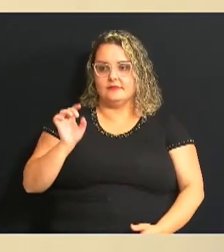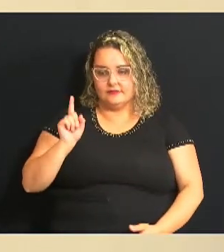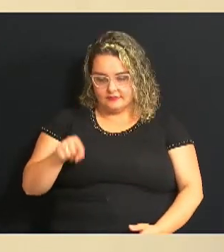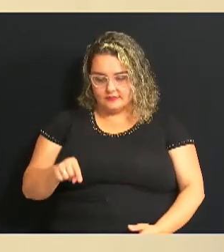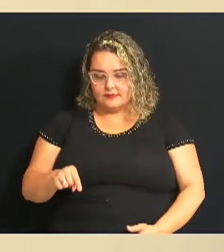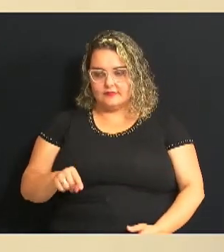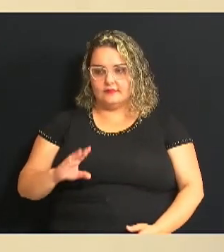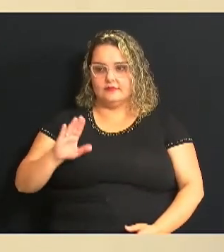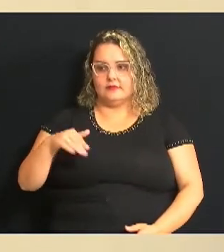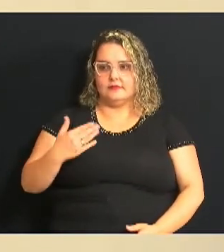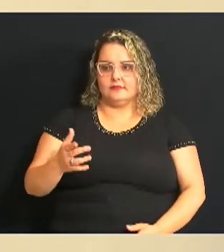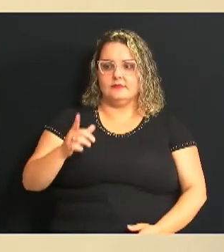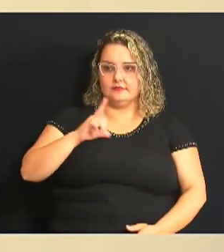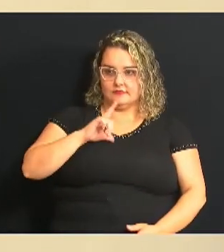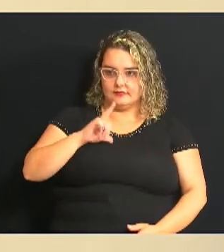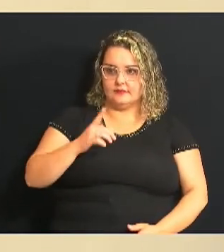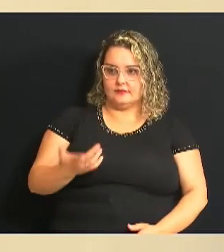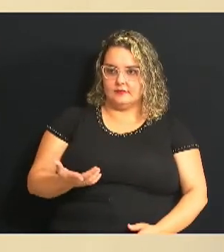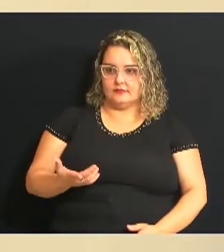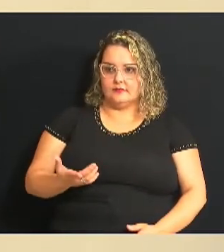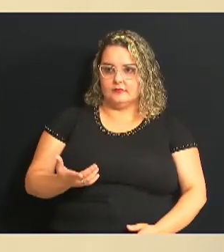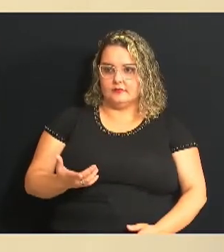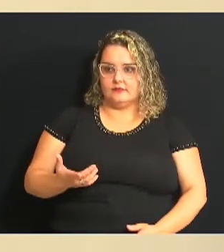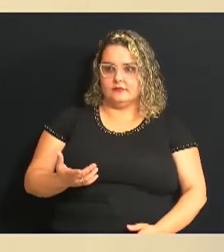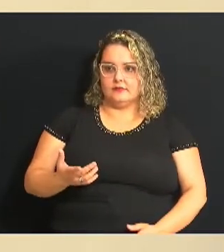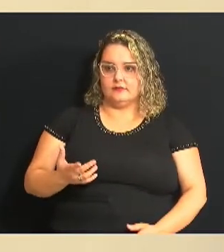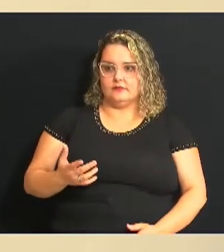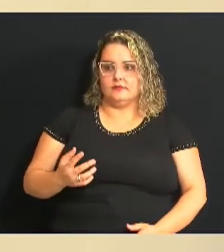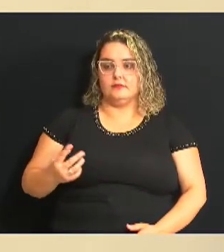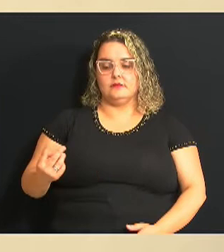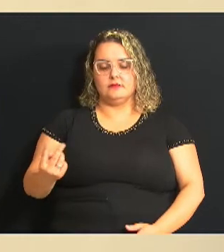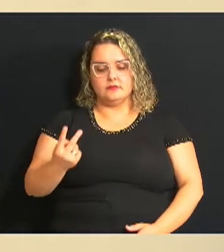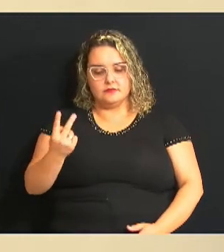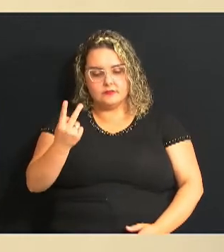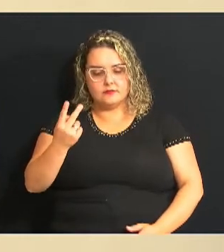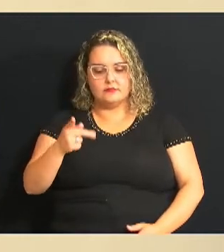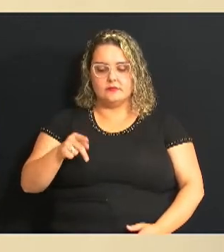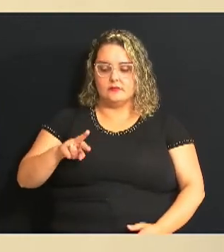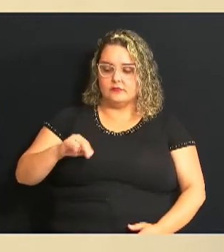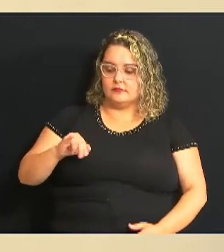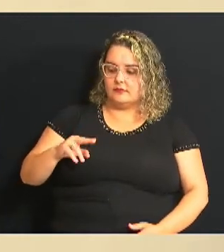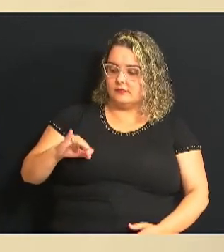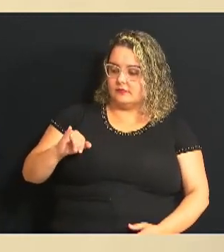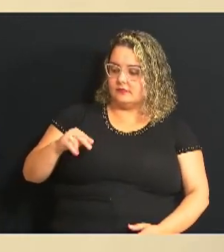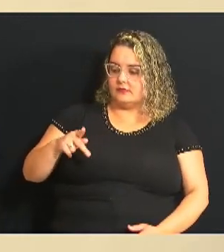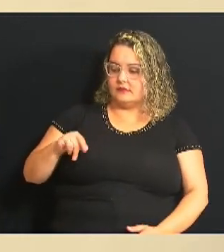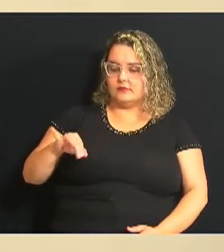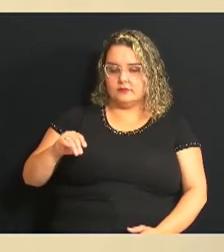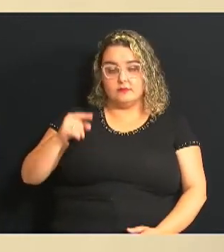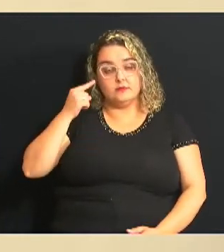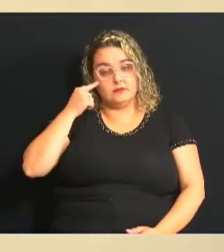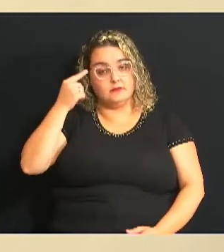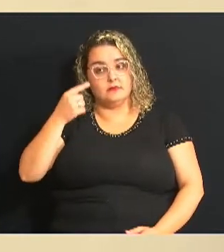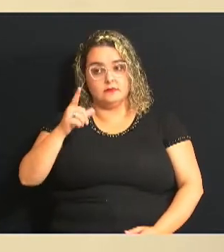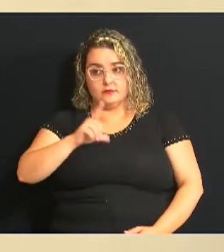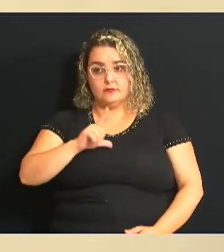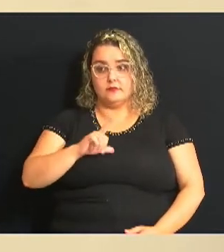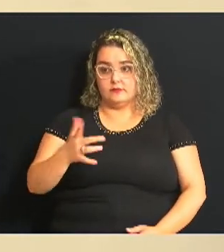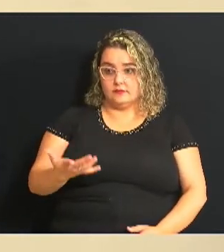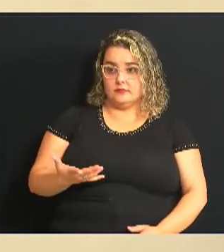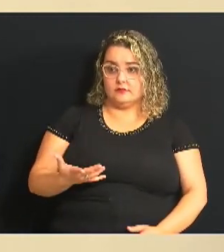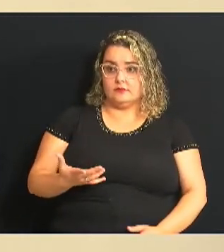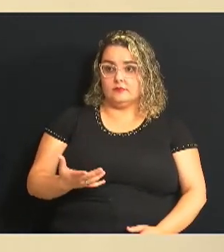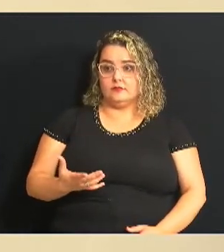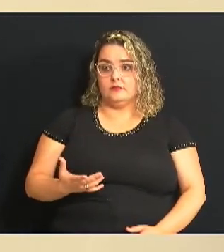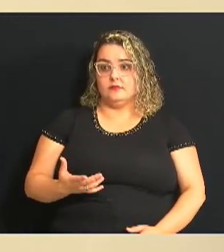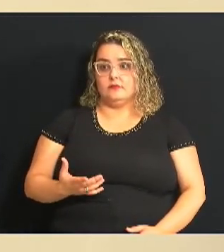nós temos um conjunto de valores, princípios, um ideal, e era isso que eu tinha, de